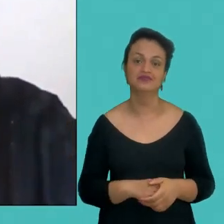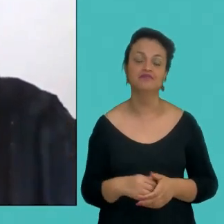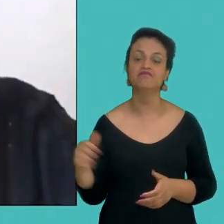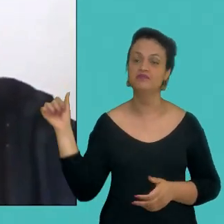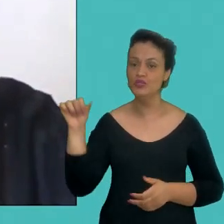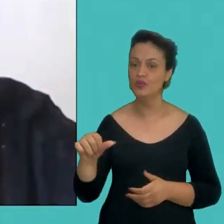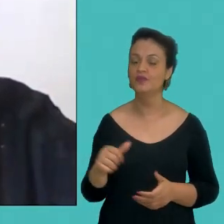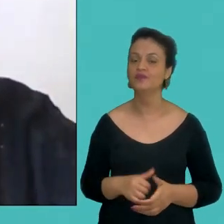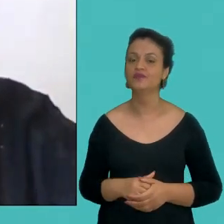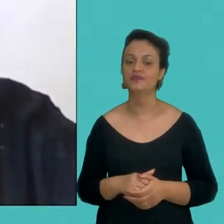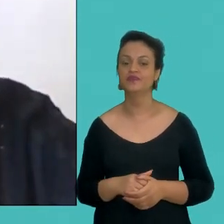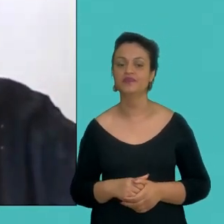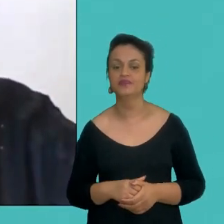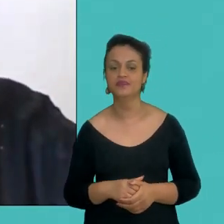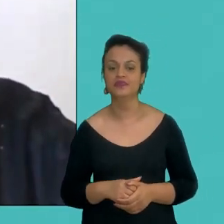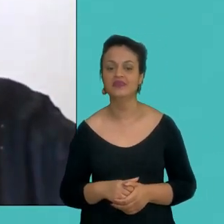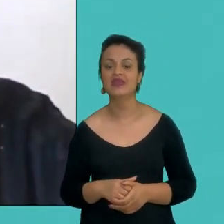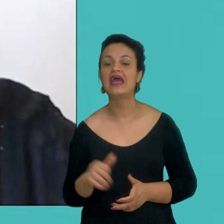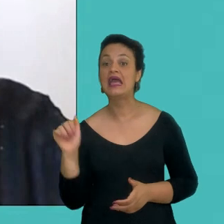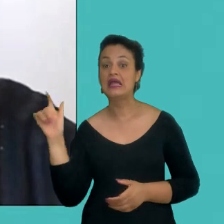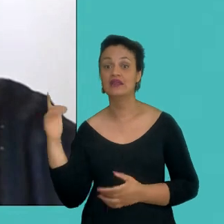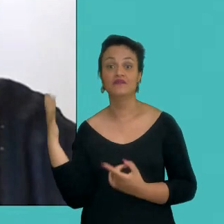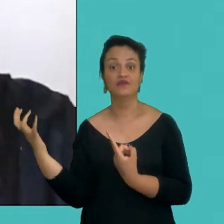outra, ela é, digamos,